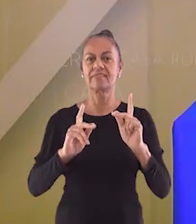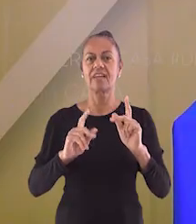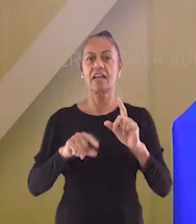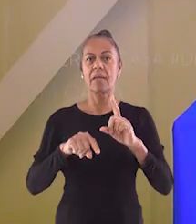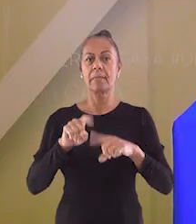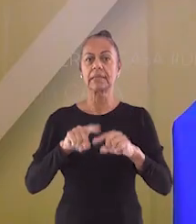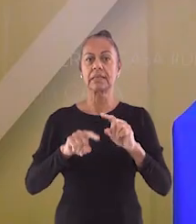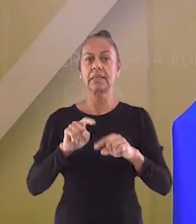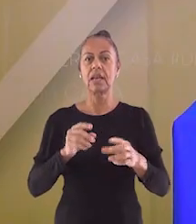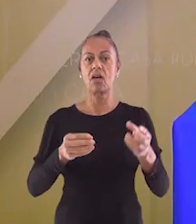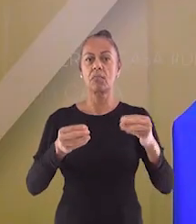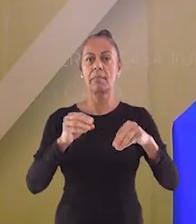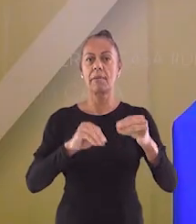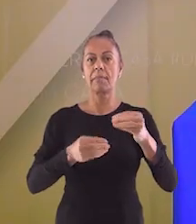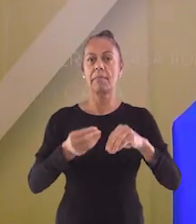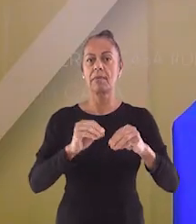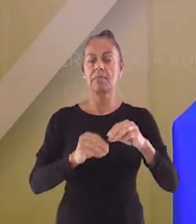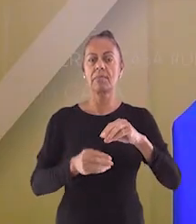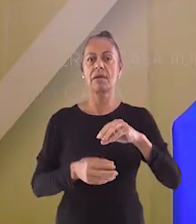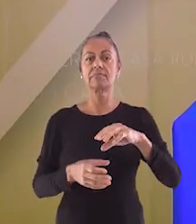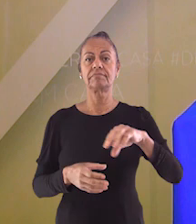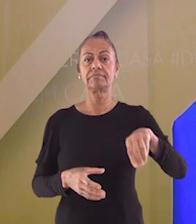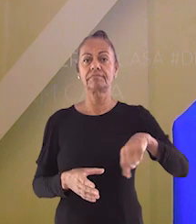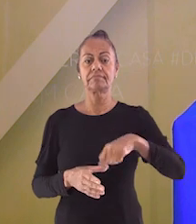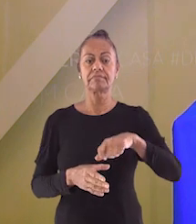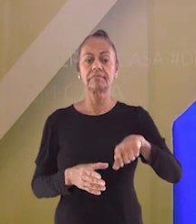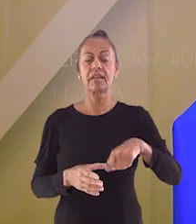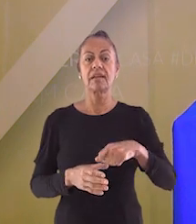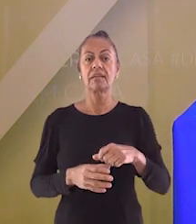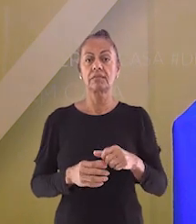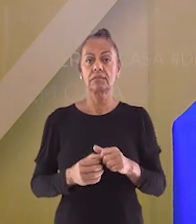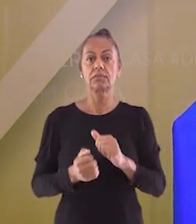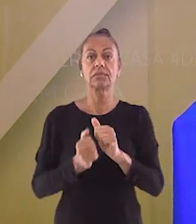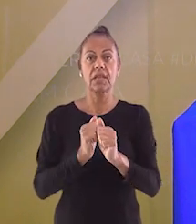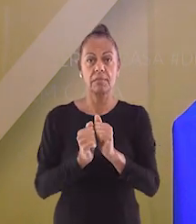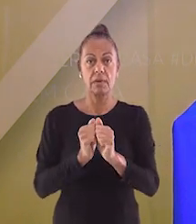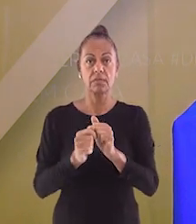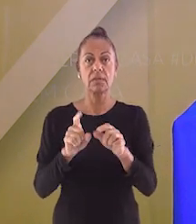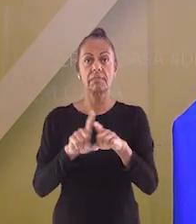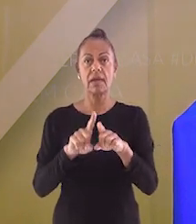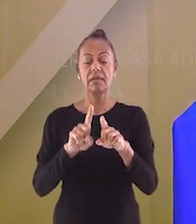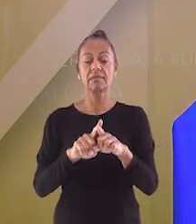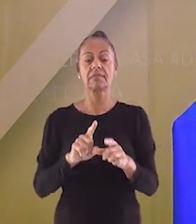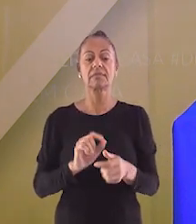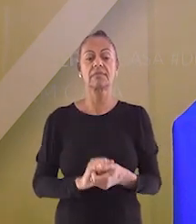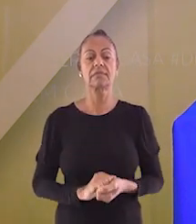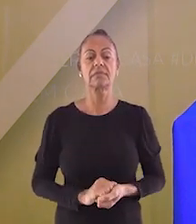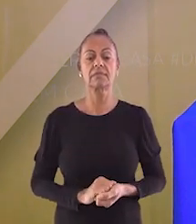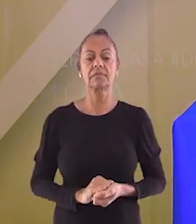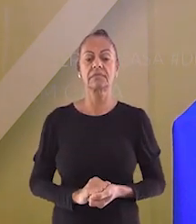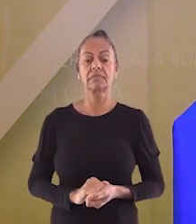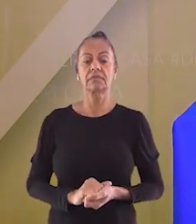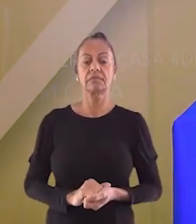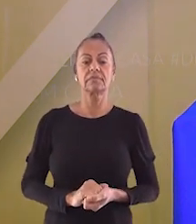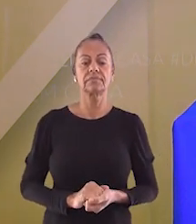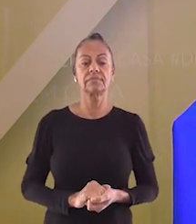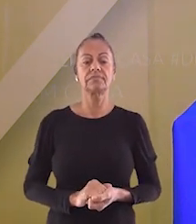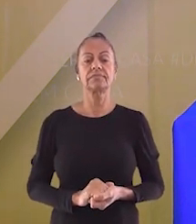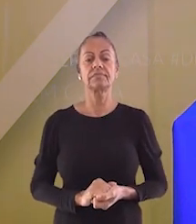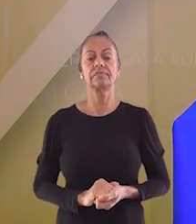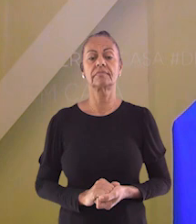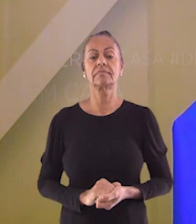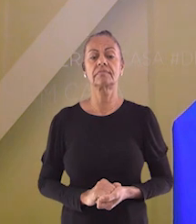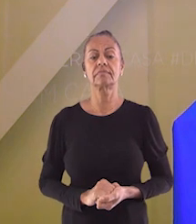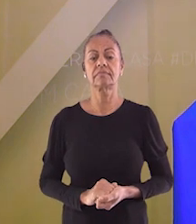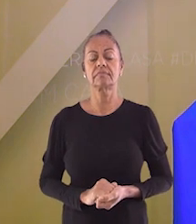Muito bem. Coloquei os ingredientes, sal, bicarbonato e açúcar e o sabão. Vou tampar